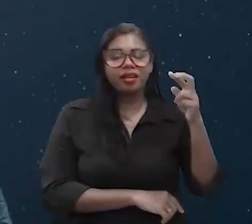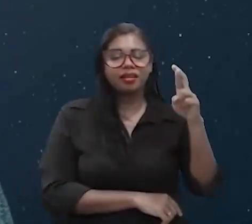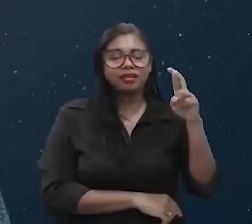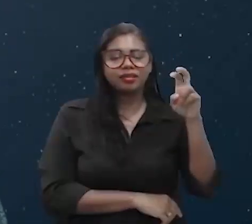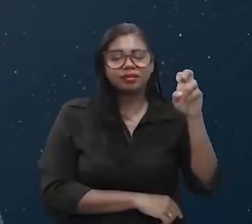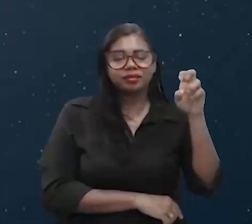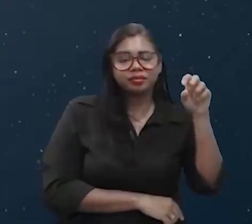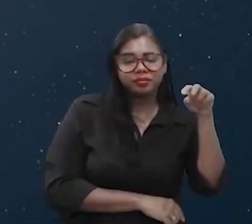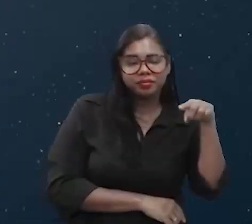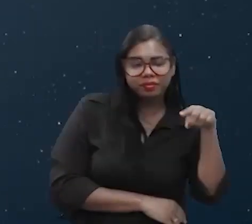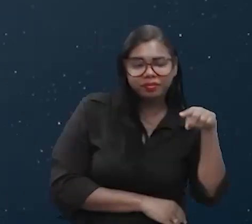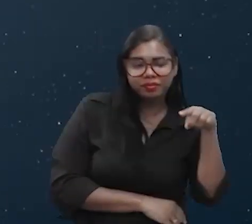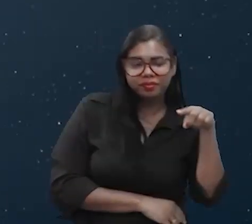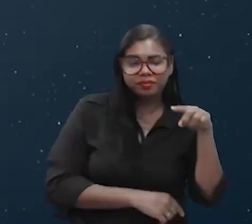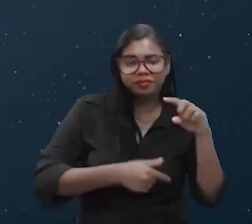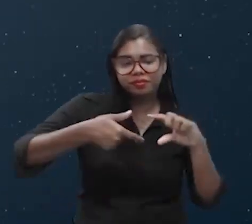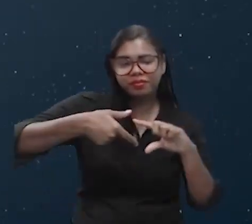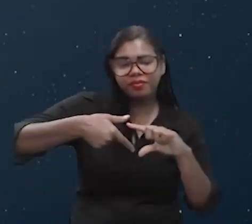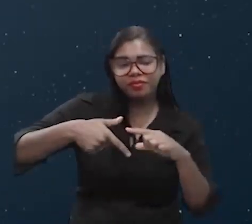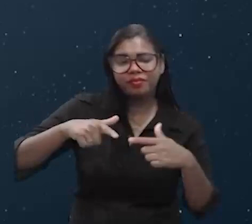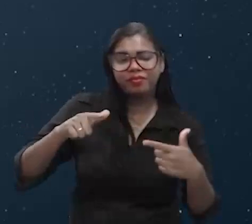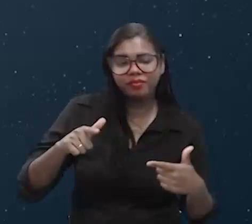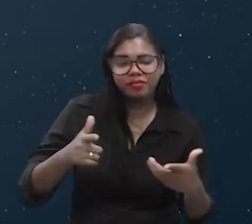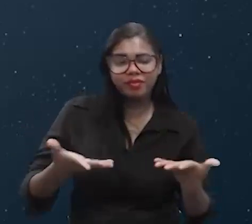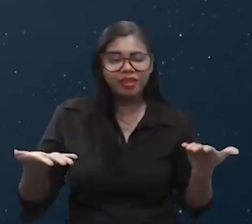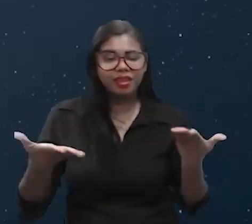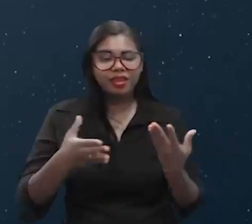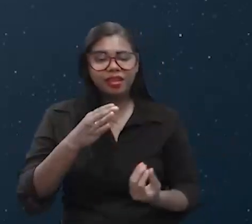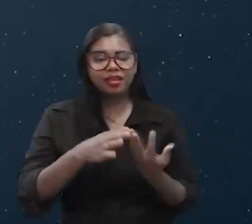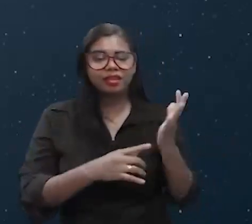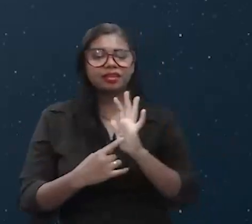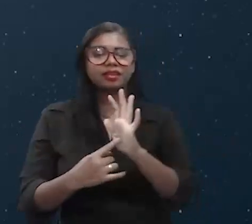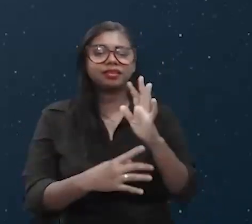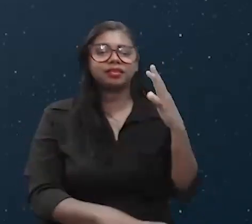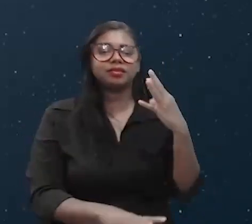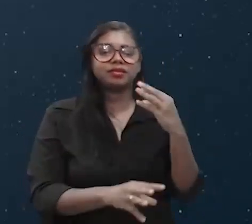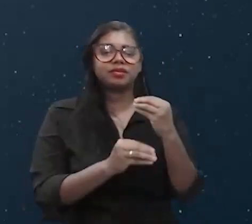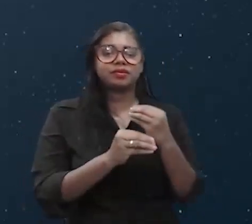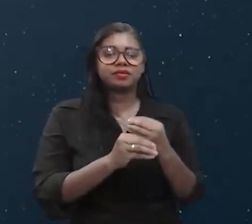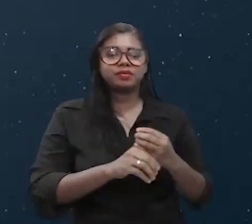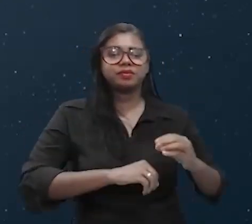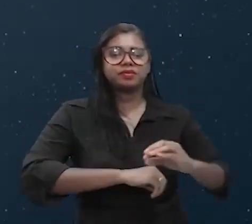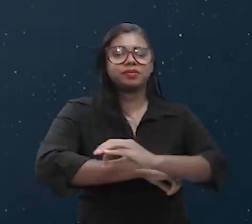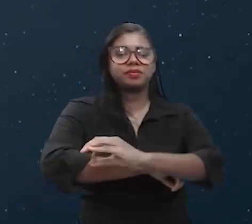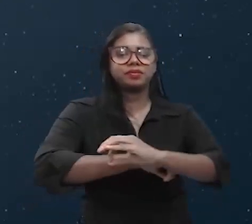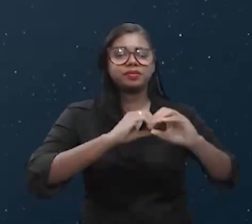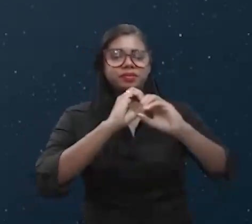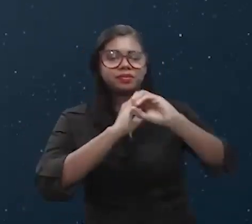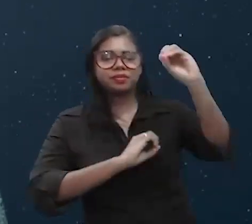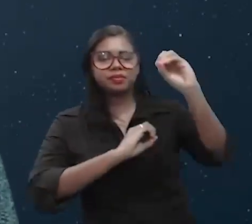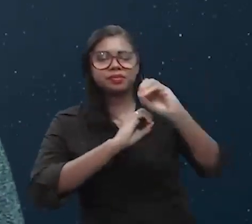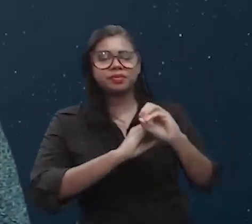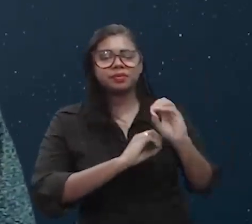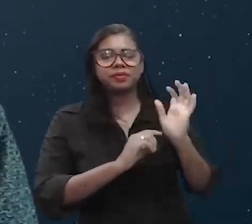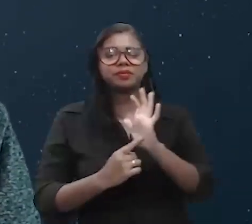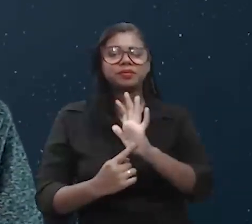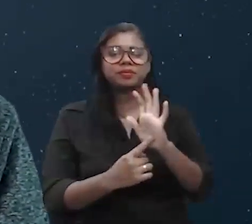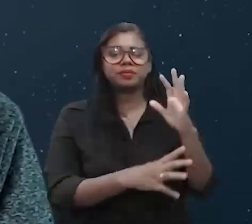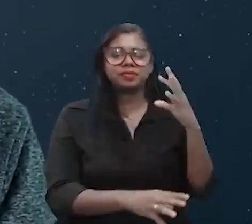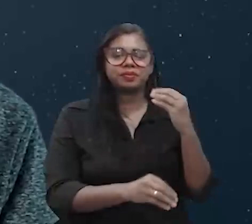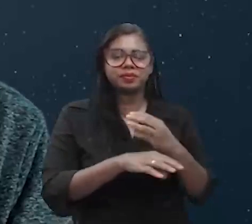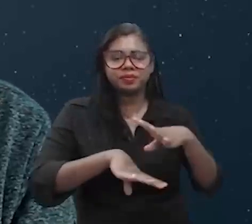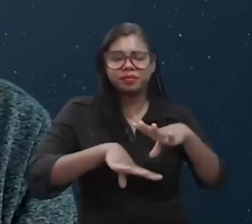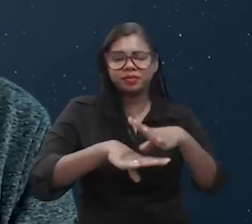autor, particularmente, que eu vou falar dele agora, um engenheiro, um homem das matemáticas,